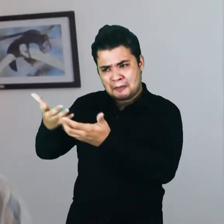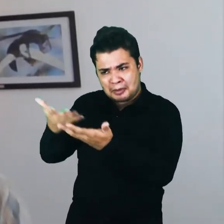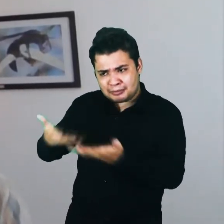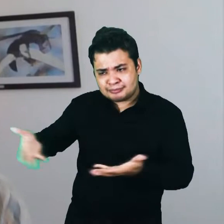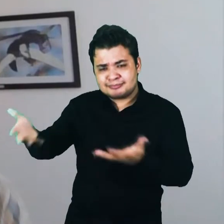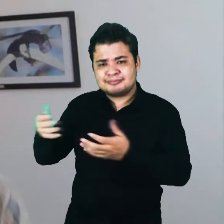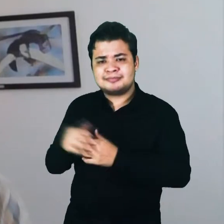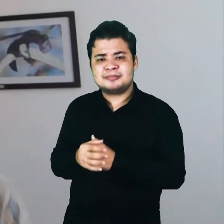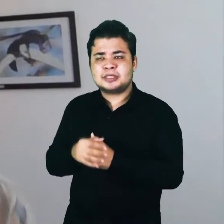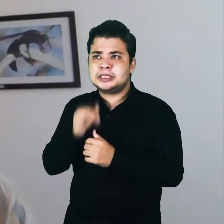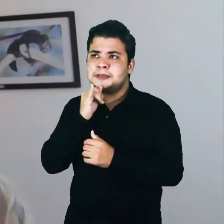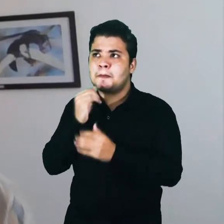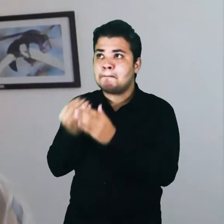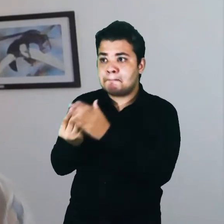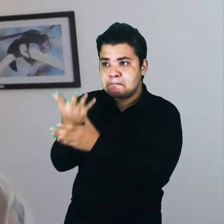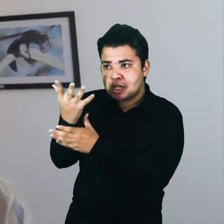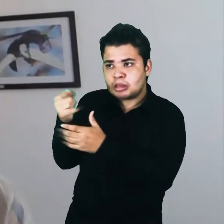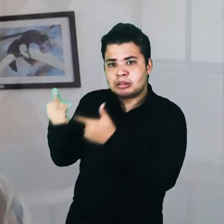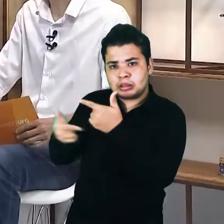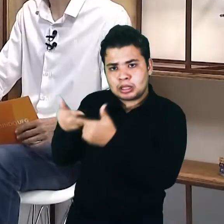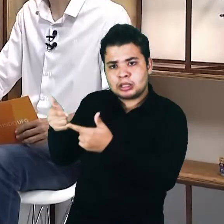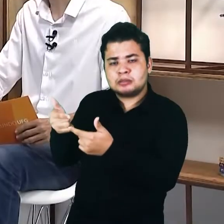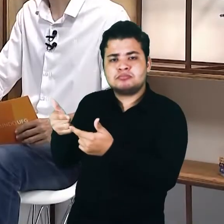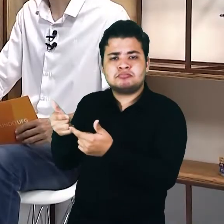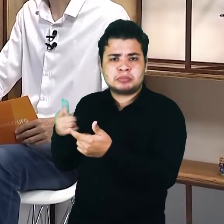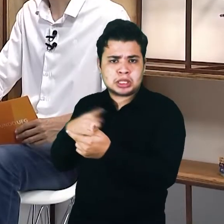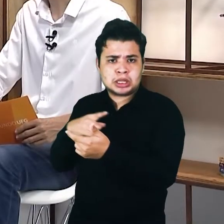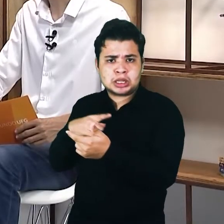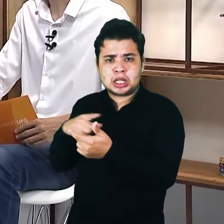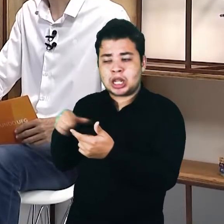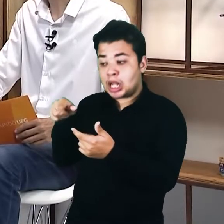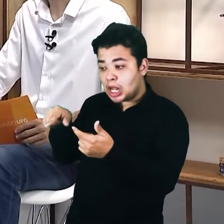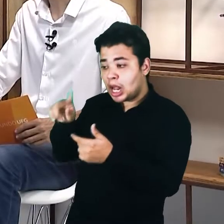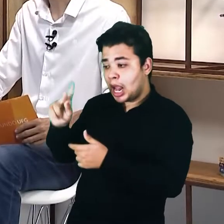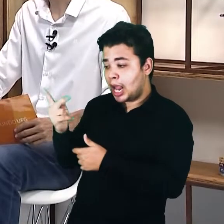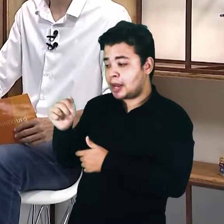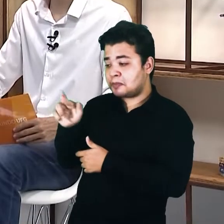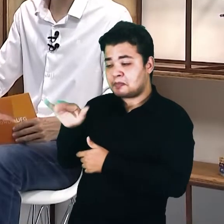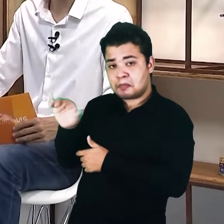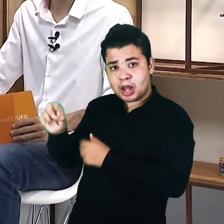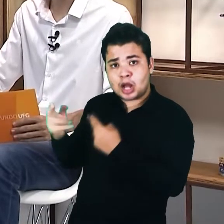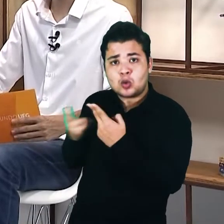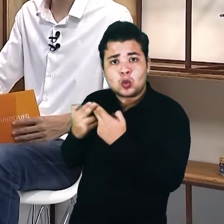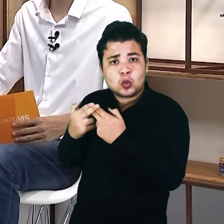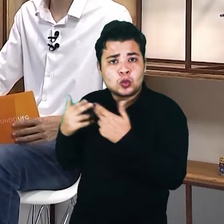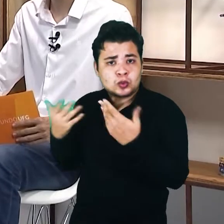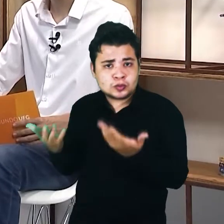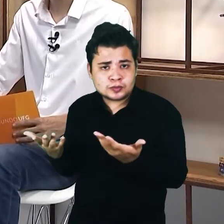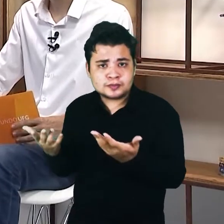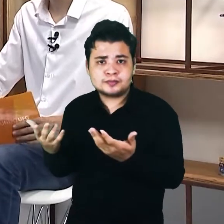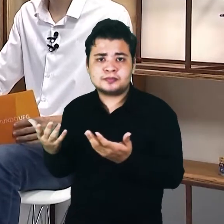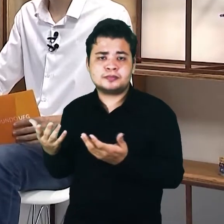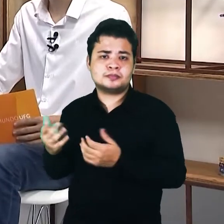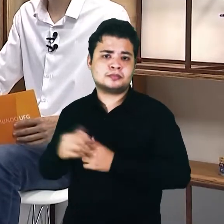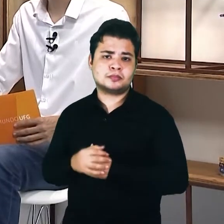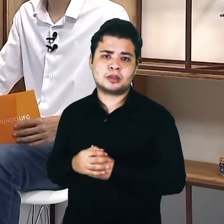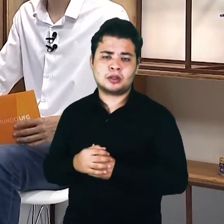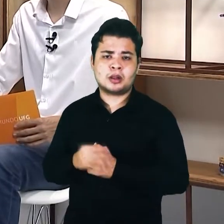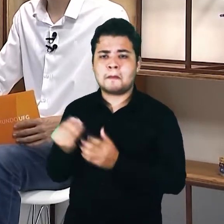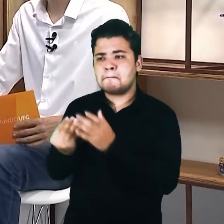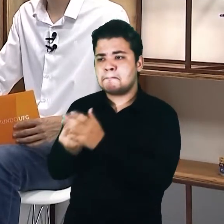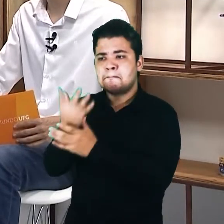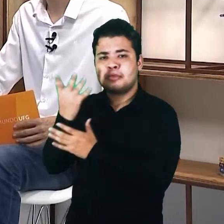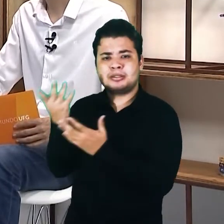você faz, você trabalha com planta, né? E você utiliza o seu herbário, né? Por exemplo, plantas acumuladoras